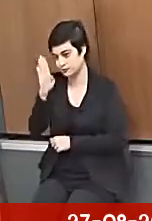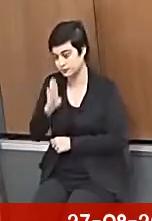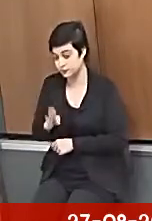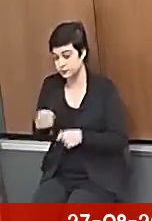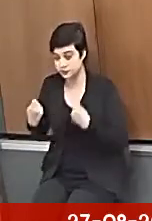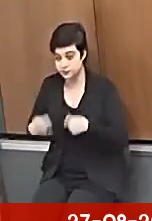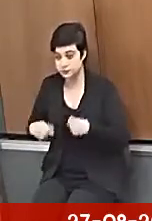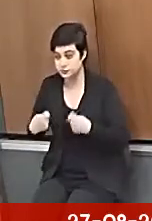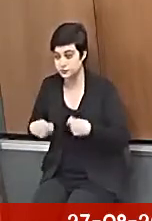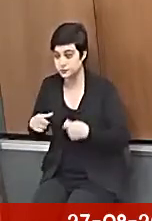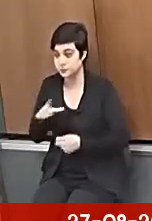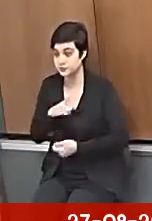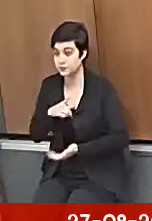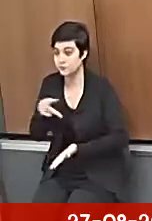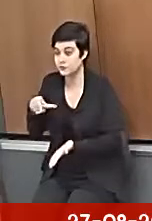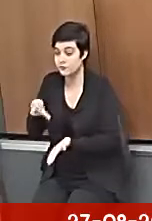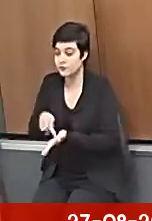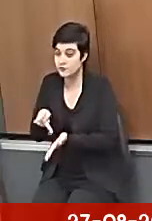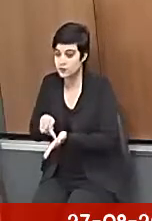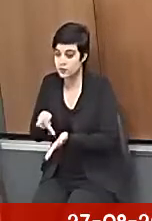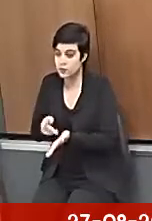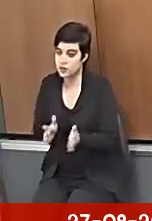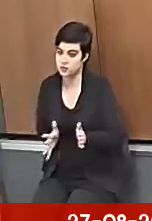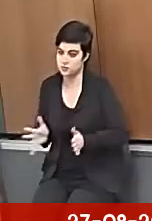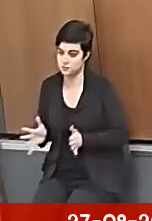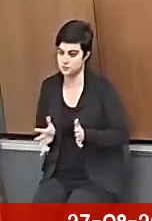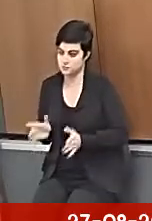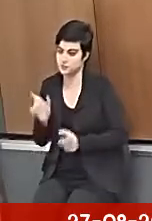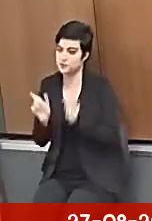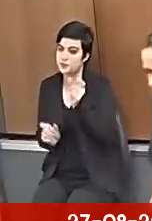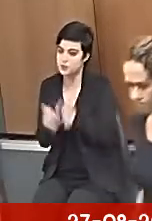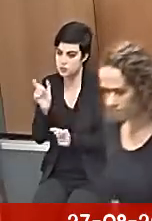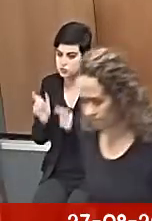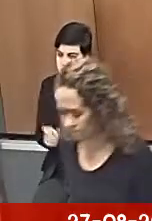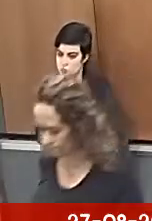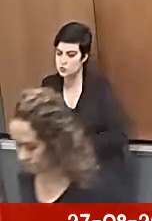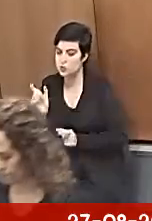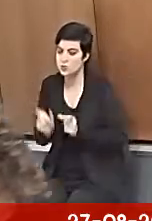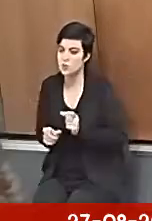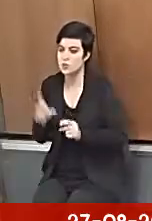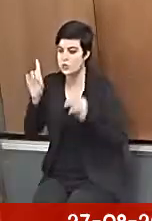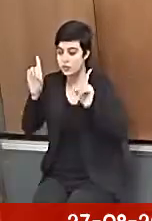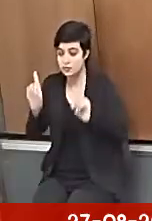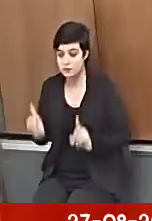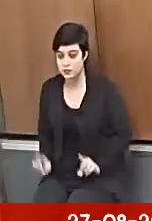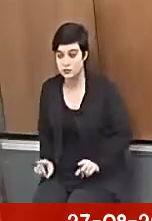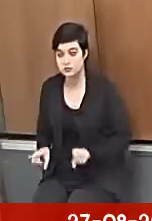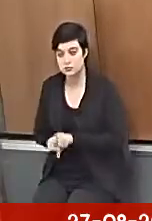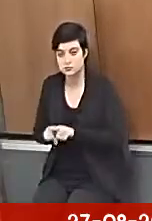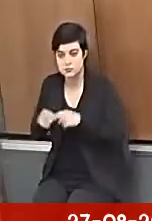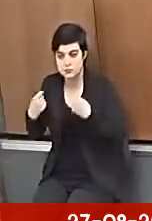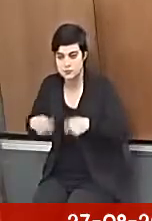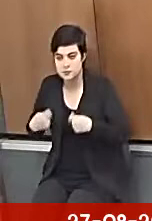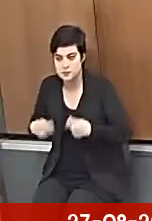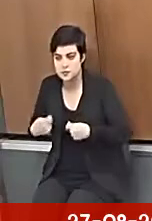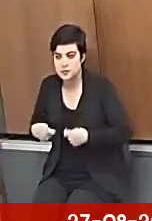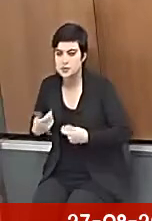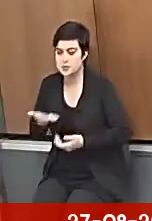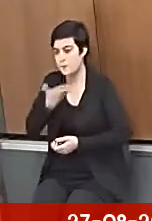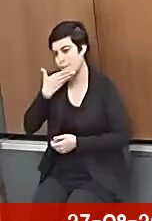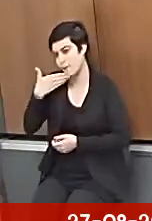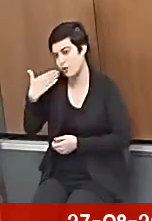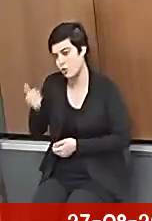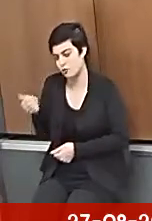tratava verdadeiramente das ea acessibilidade dos deficientes e de todos aqueles que necessitam de um atendimento melhor para